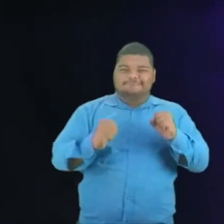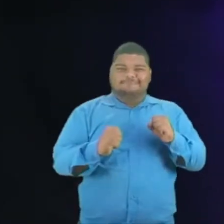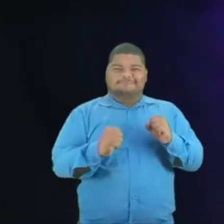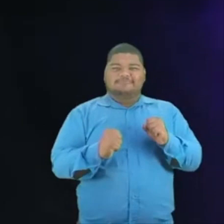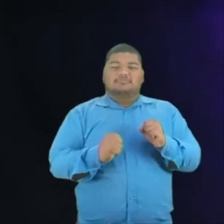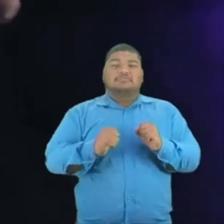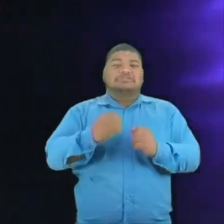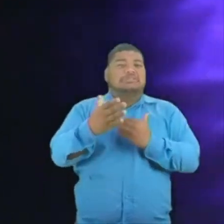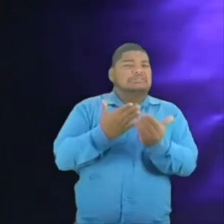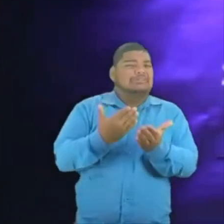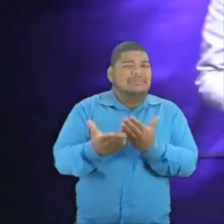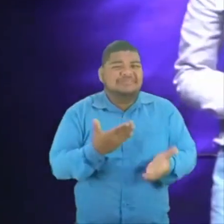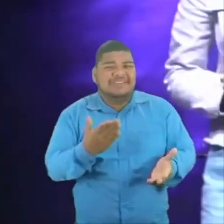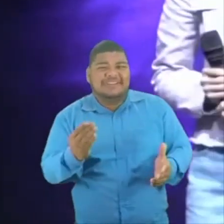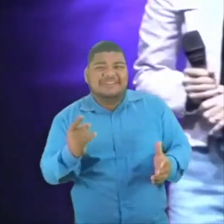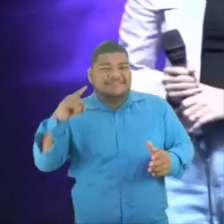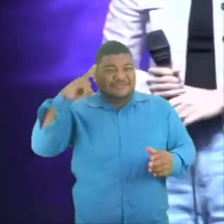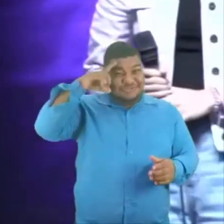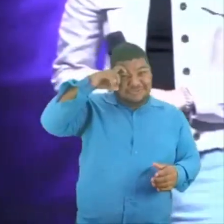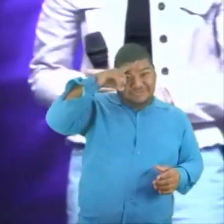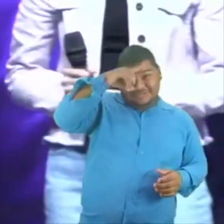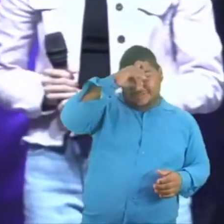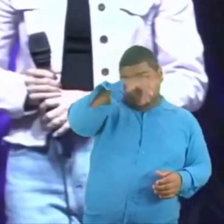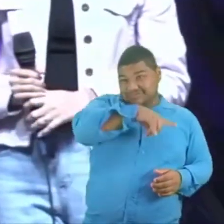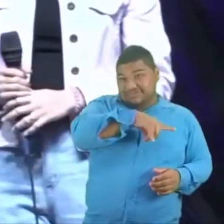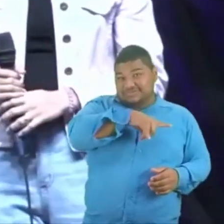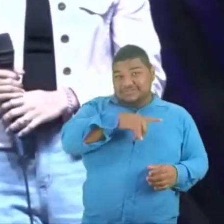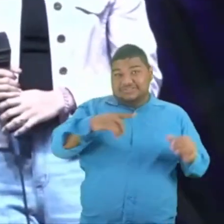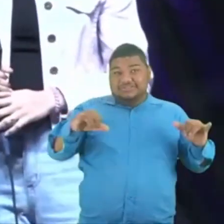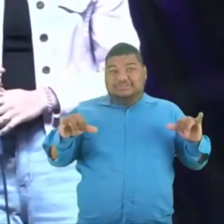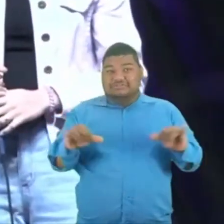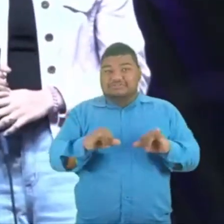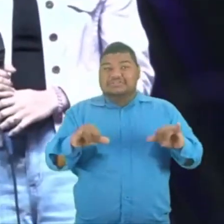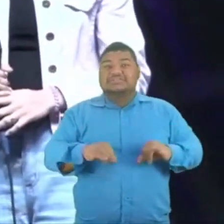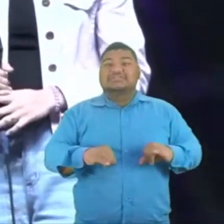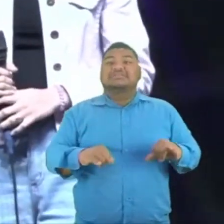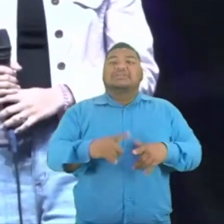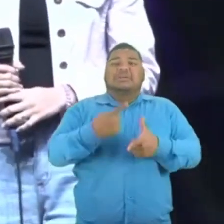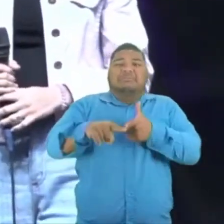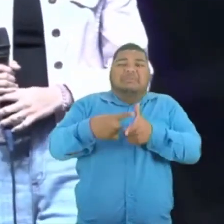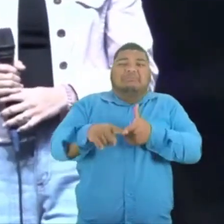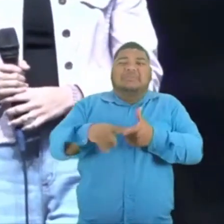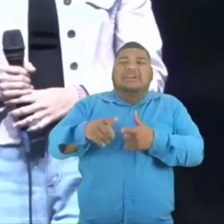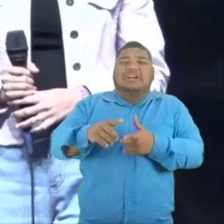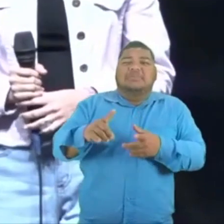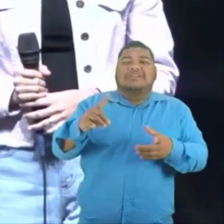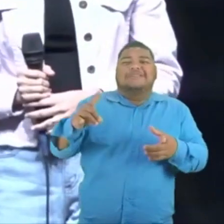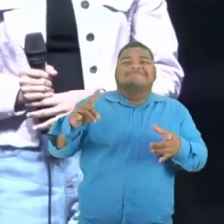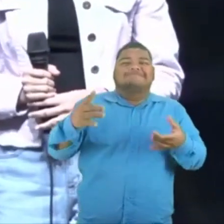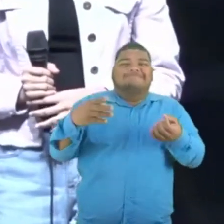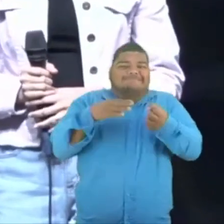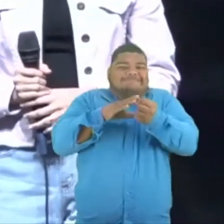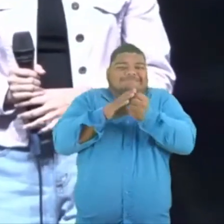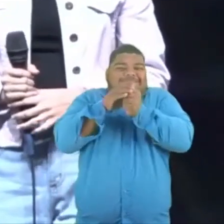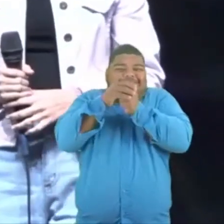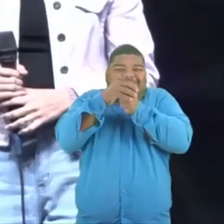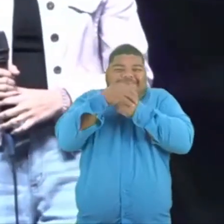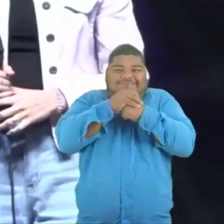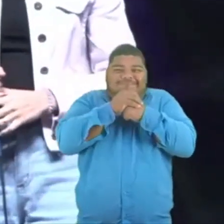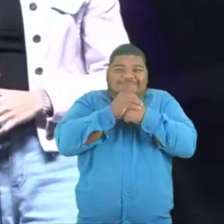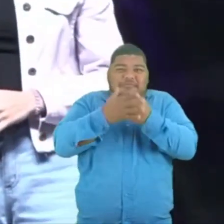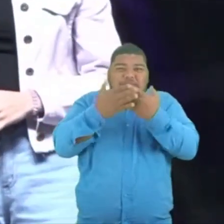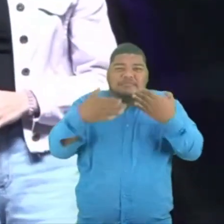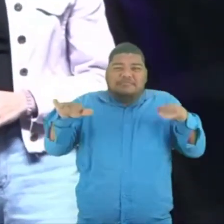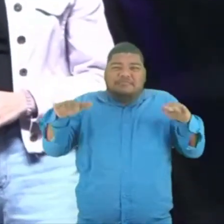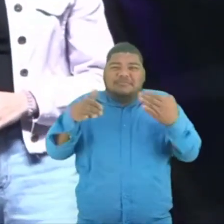que independente das adversidades, das circunstâncias que vierem tentar sufocar, naufragar a